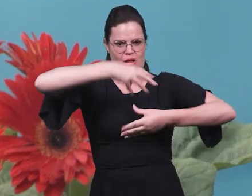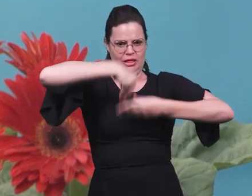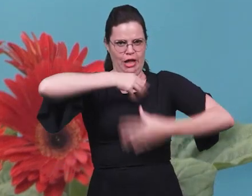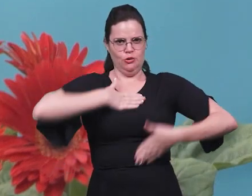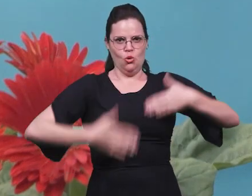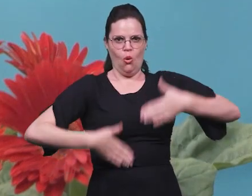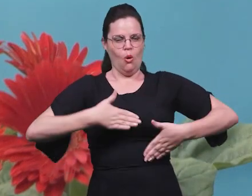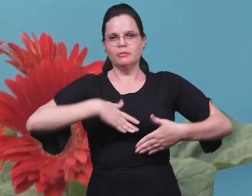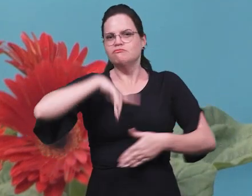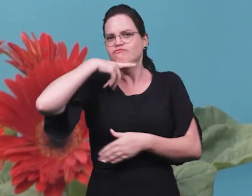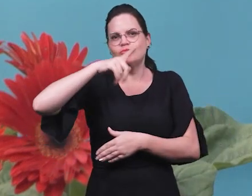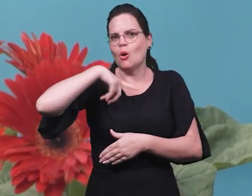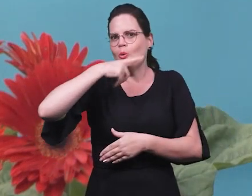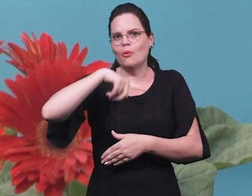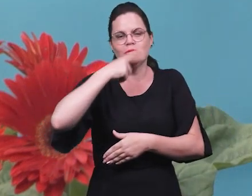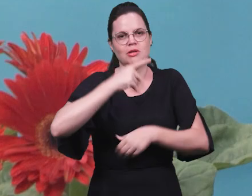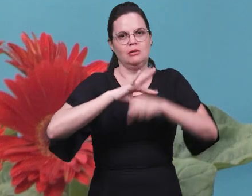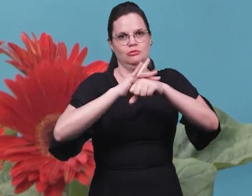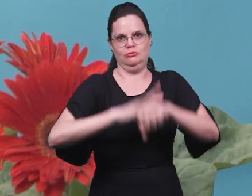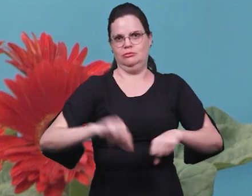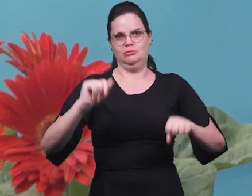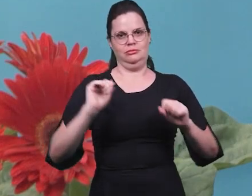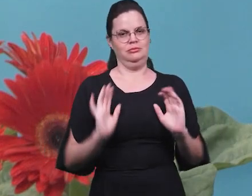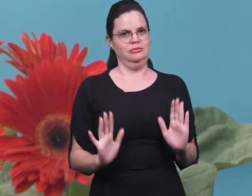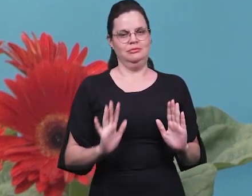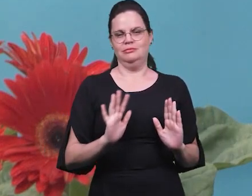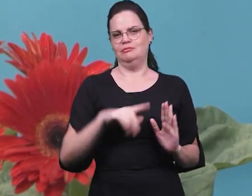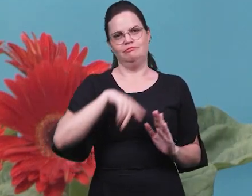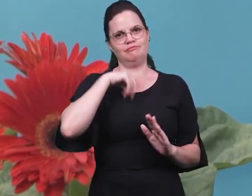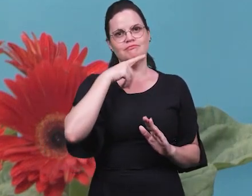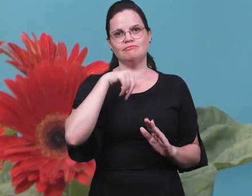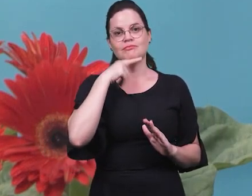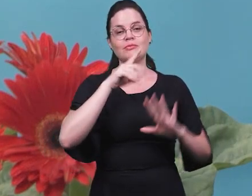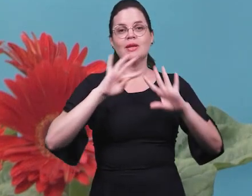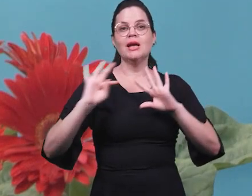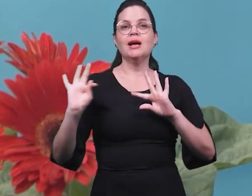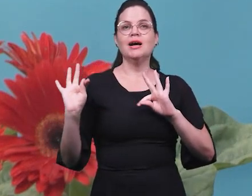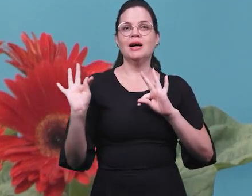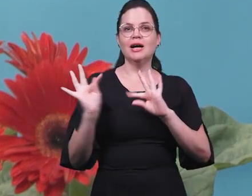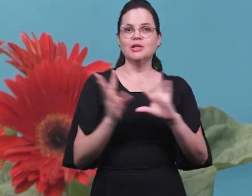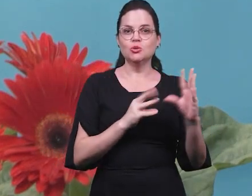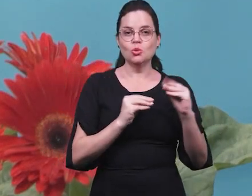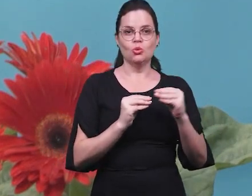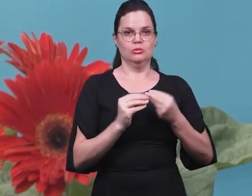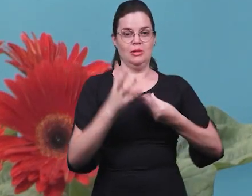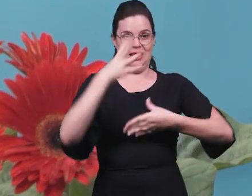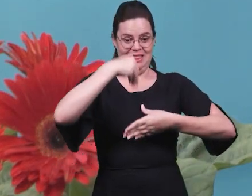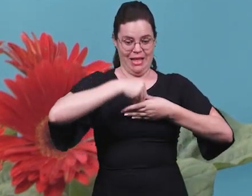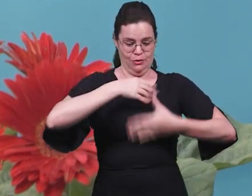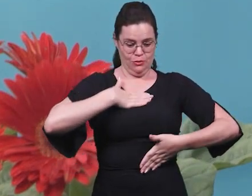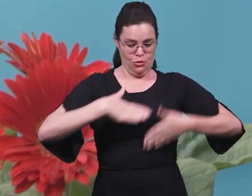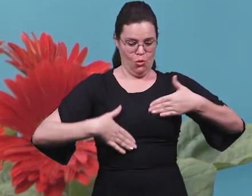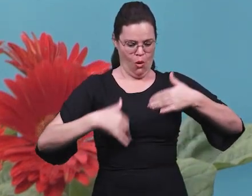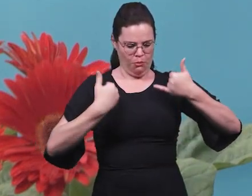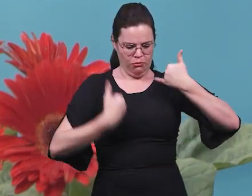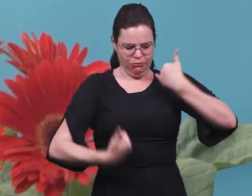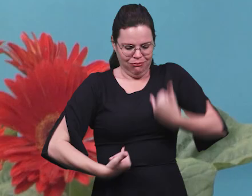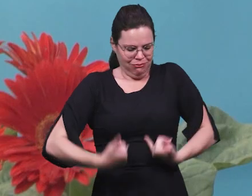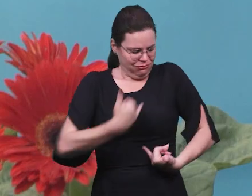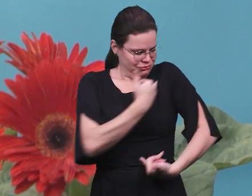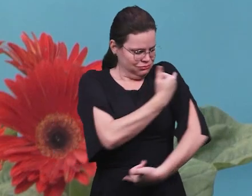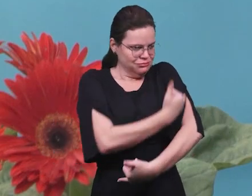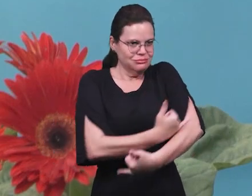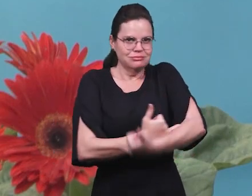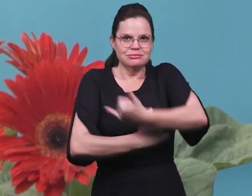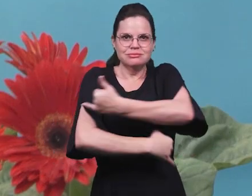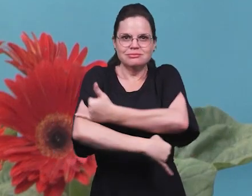gente não consegue se livrar deles. E aí, todas as nossas terminações nervosas ficam também expostas a isso, porque